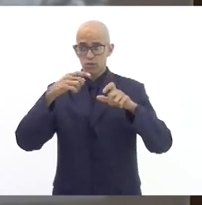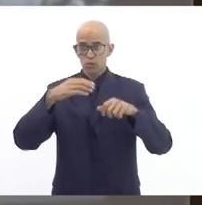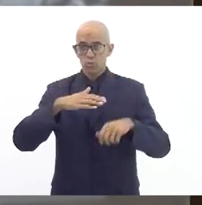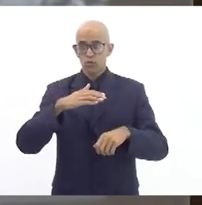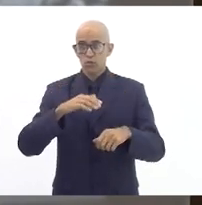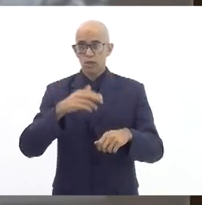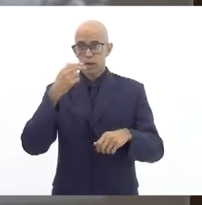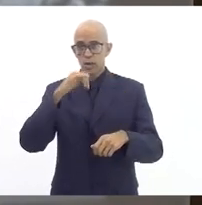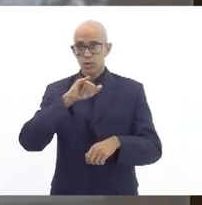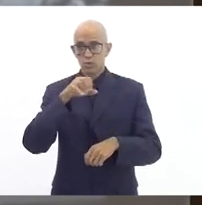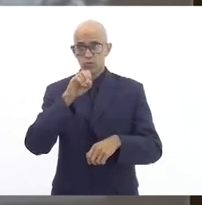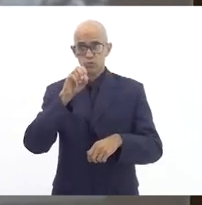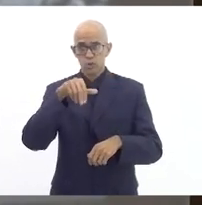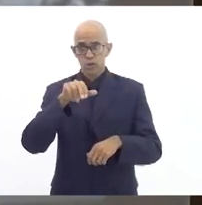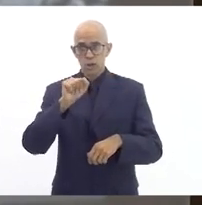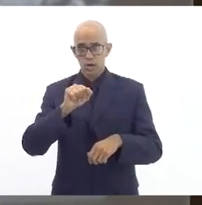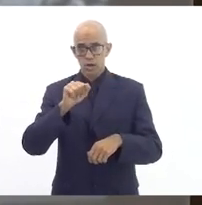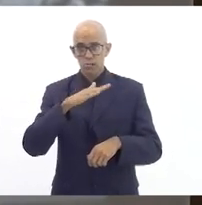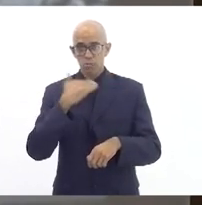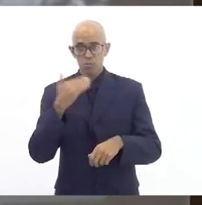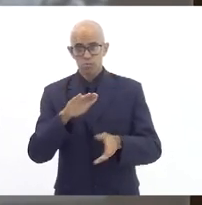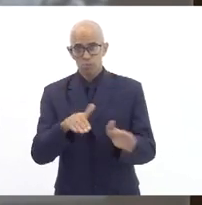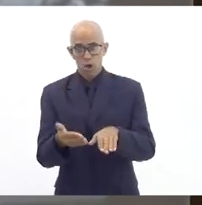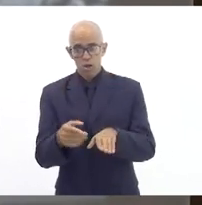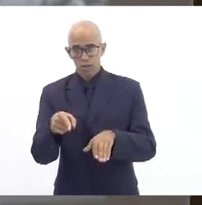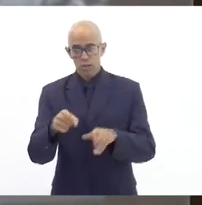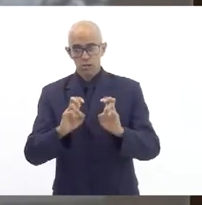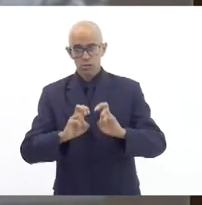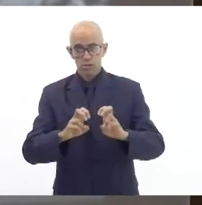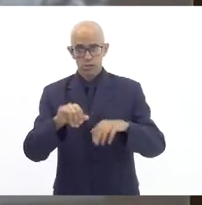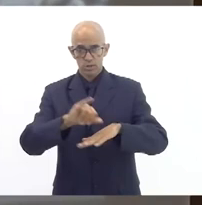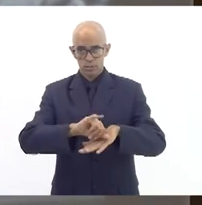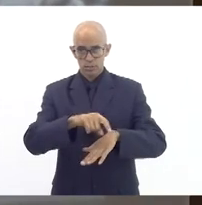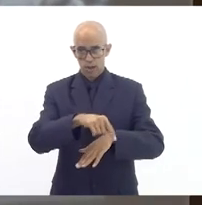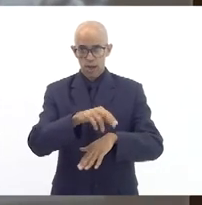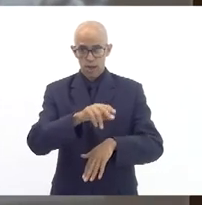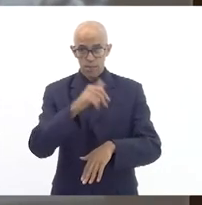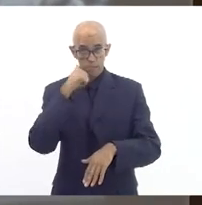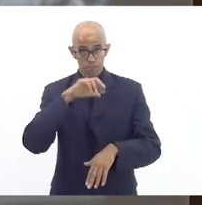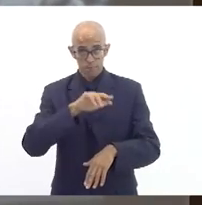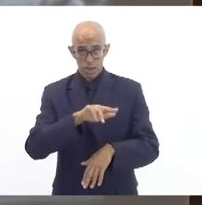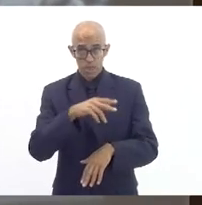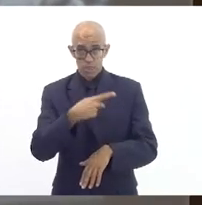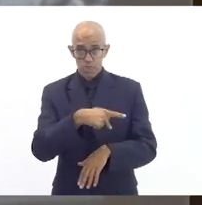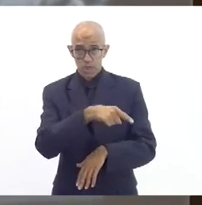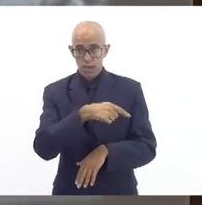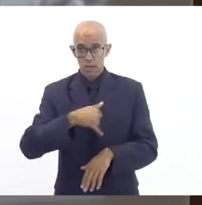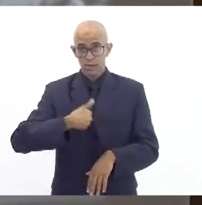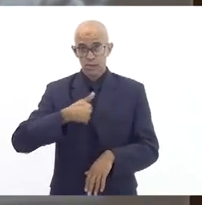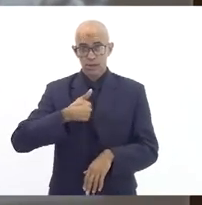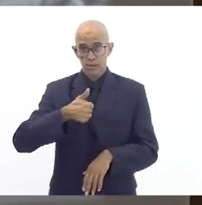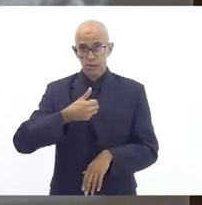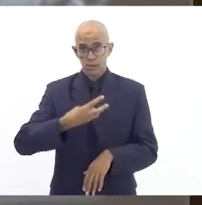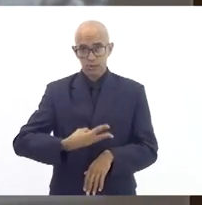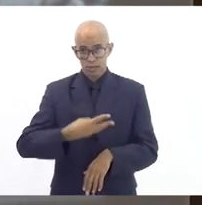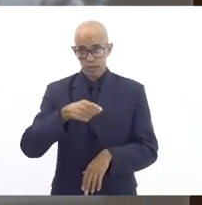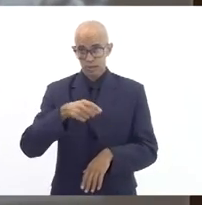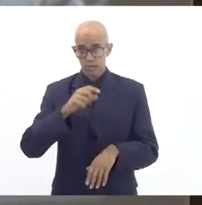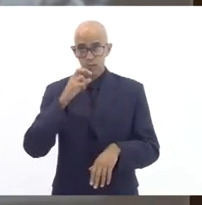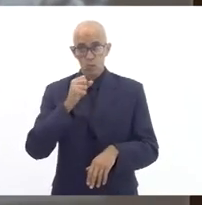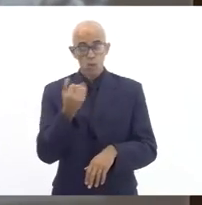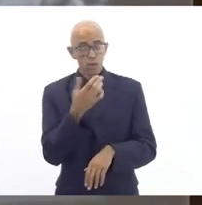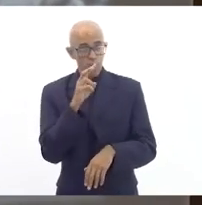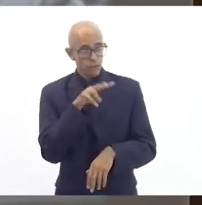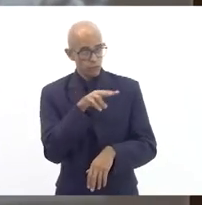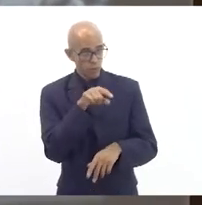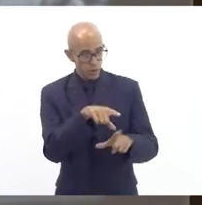Joana partindo na linha do trem da rede social. A irmã dela, que tinha 13 anos na época, ficou sabendo da morte da Joana quando viu essa foto